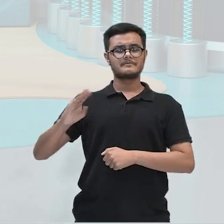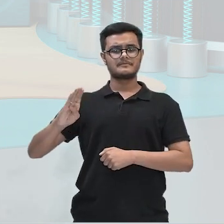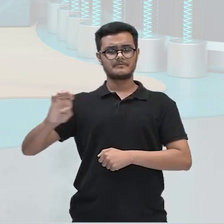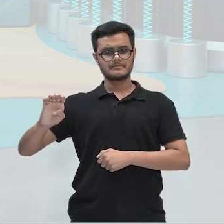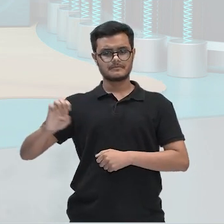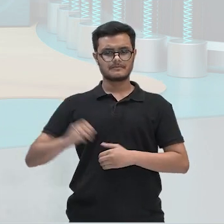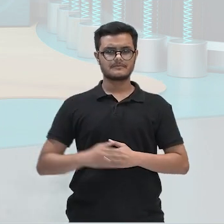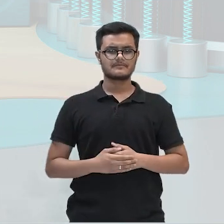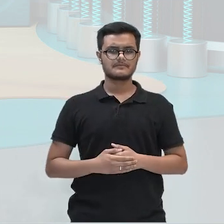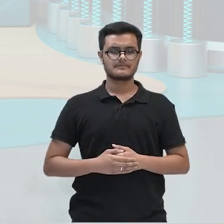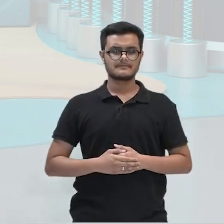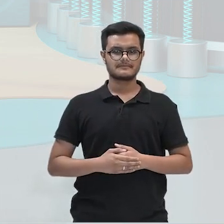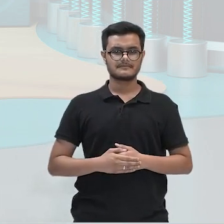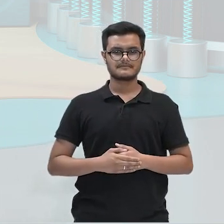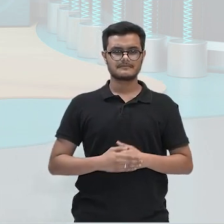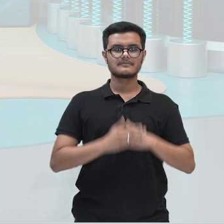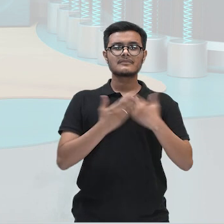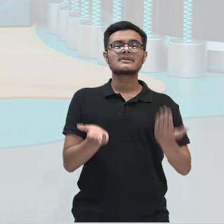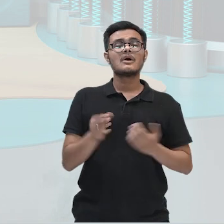comecinho. Was,